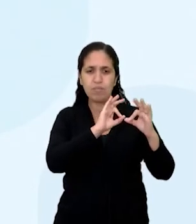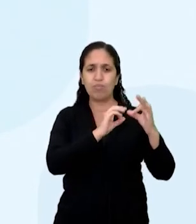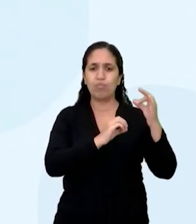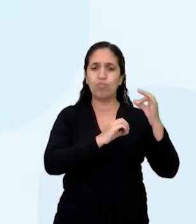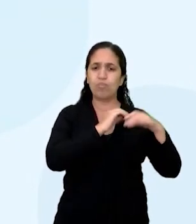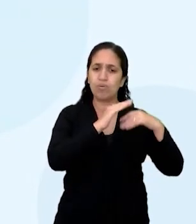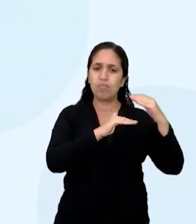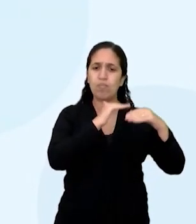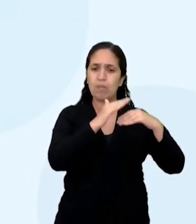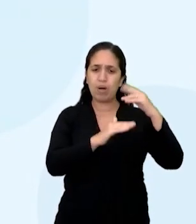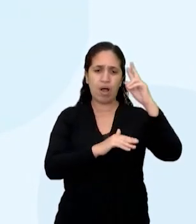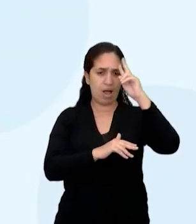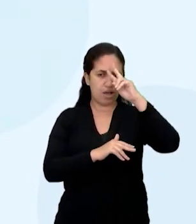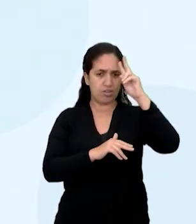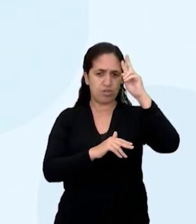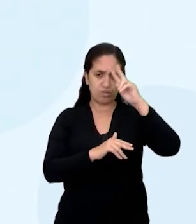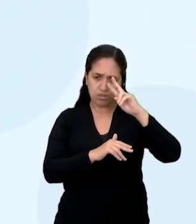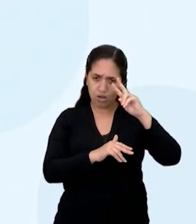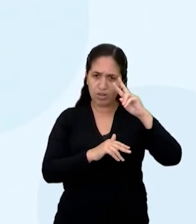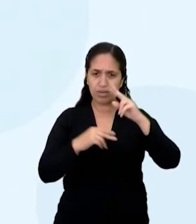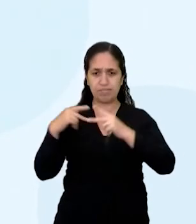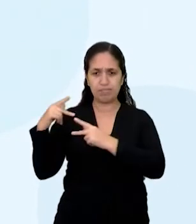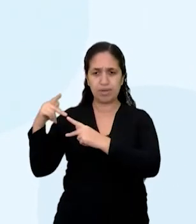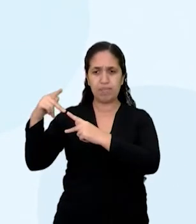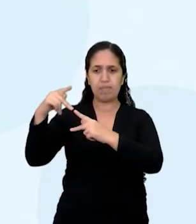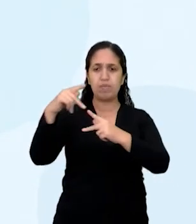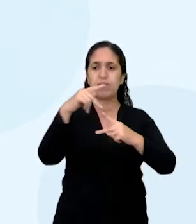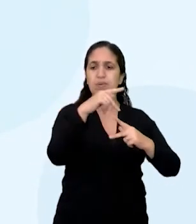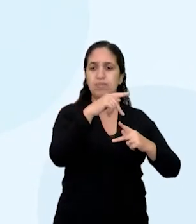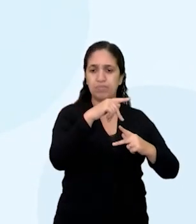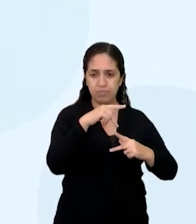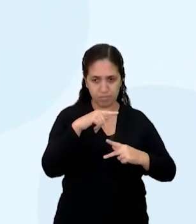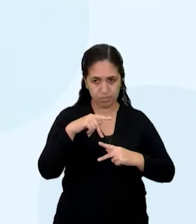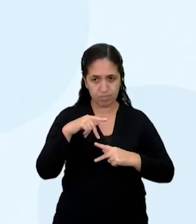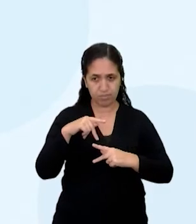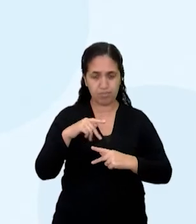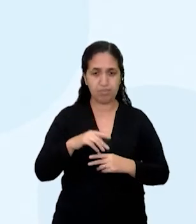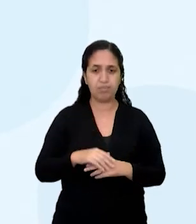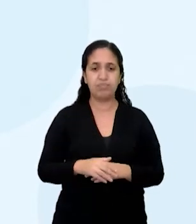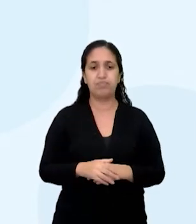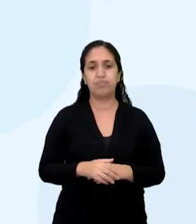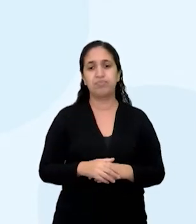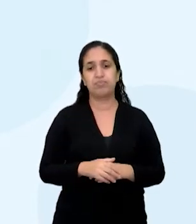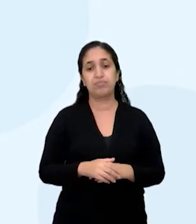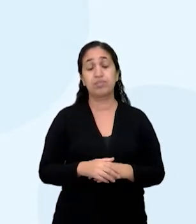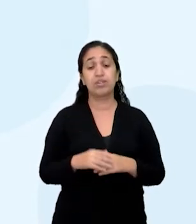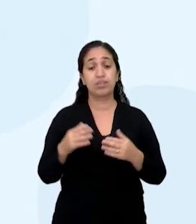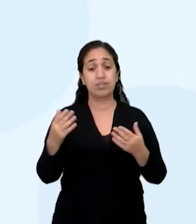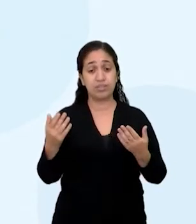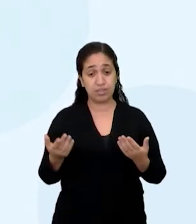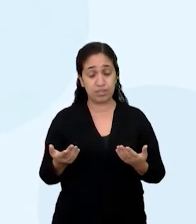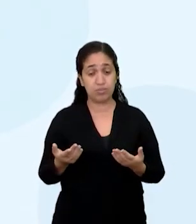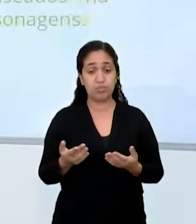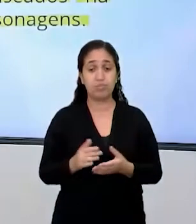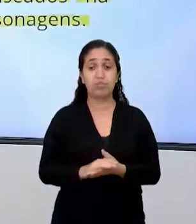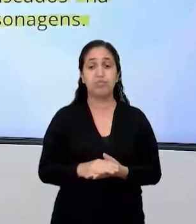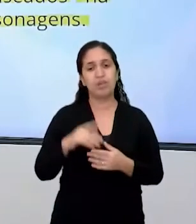Na construção e na história criada para seus personagens. Então, essa questão